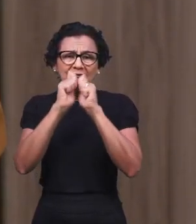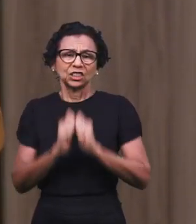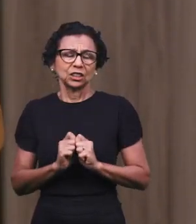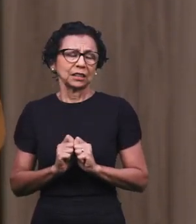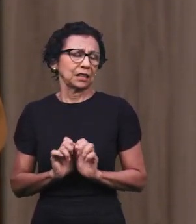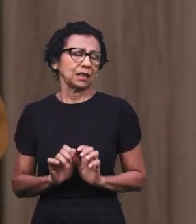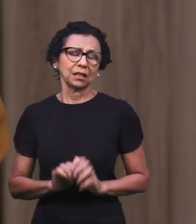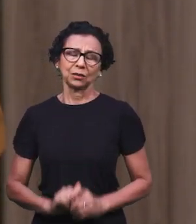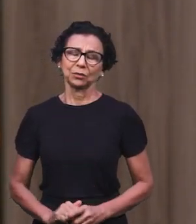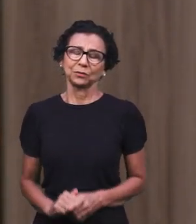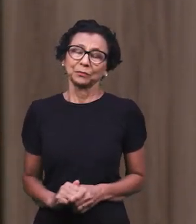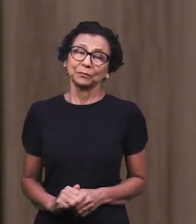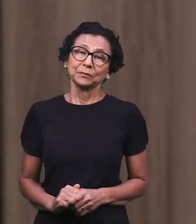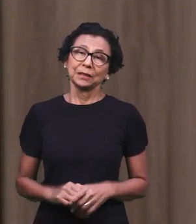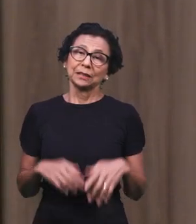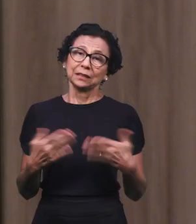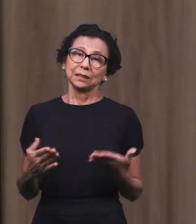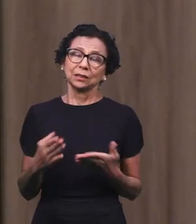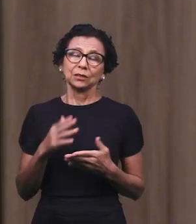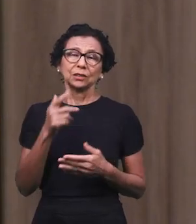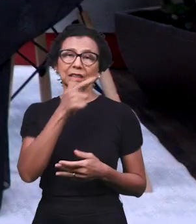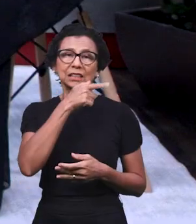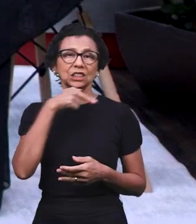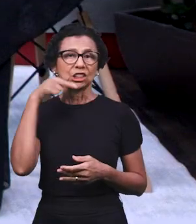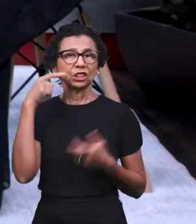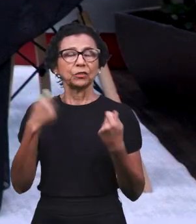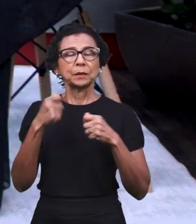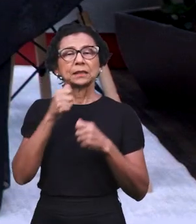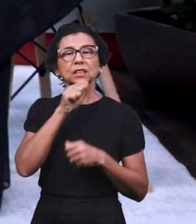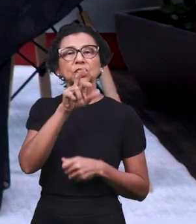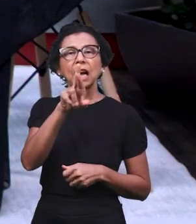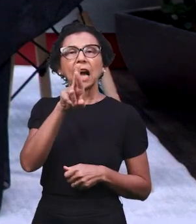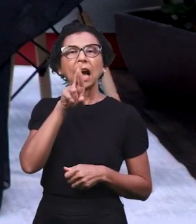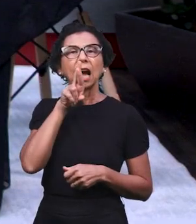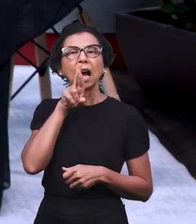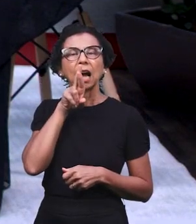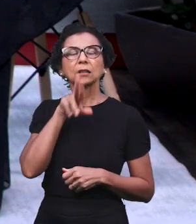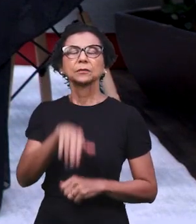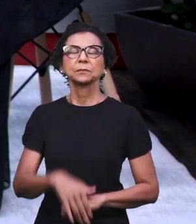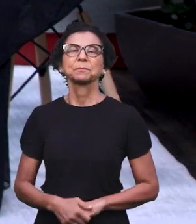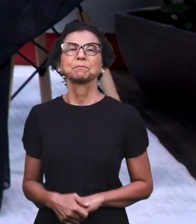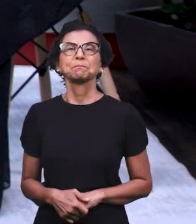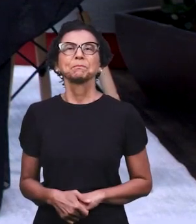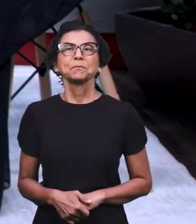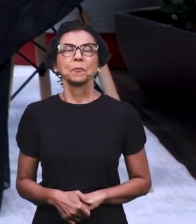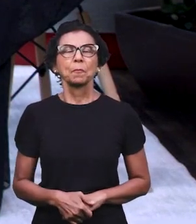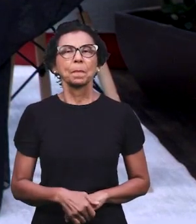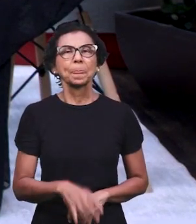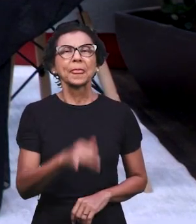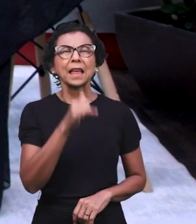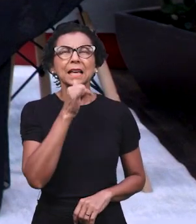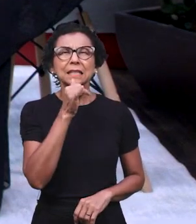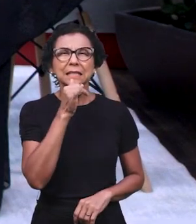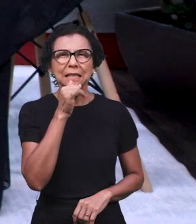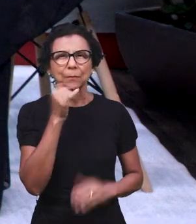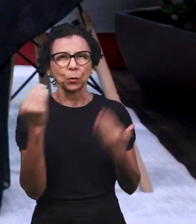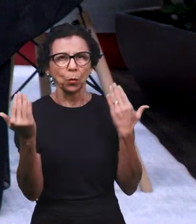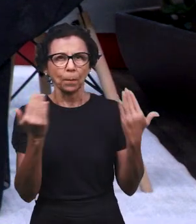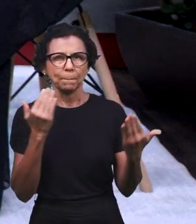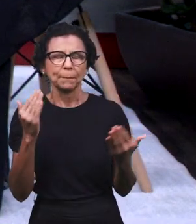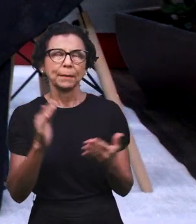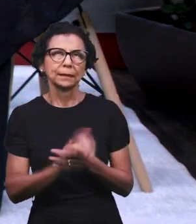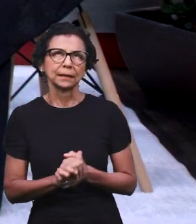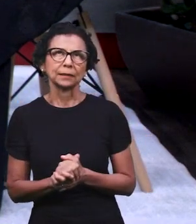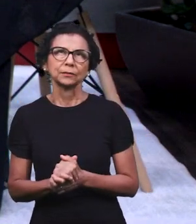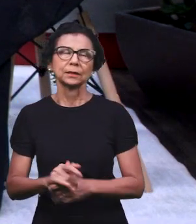precisa respirar. E eu vou fazer uma analogia aqui. É aquele dia que você coloca um sapato bem apertado, e você passa o dia inteiro com aquele